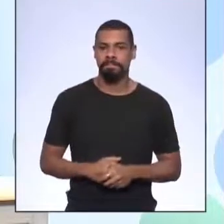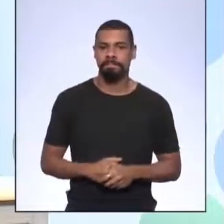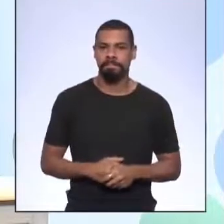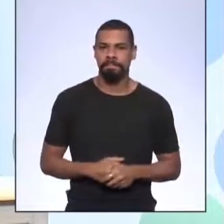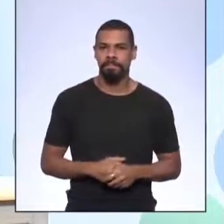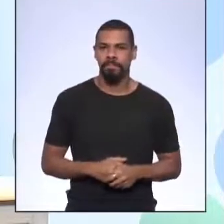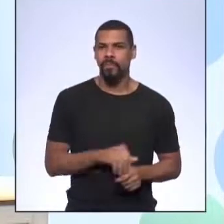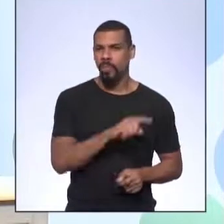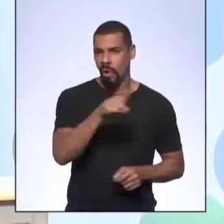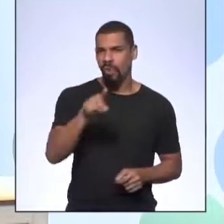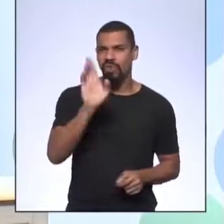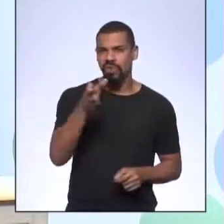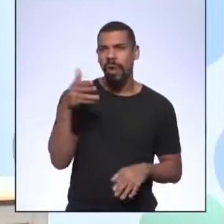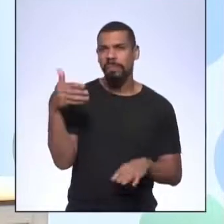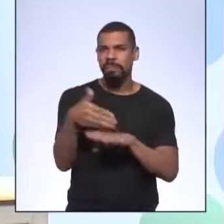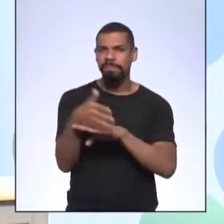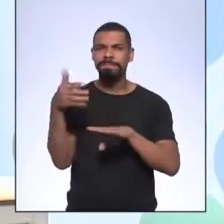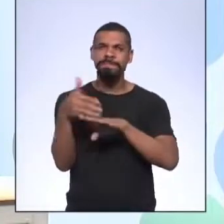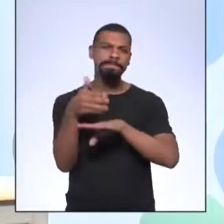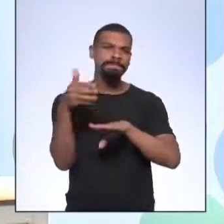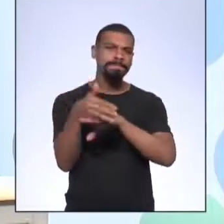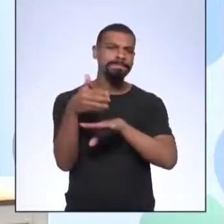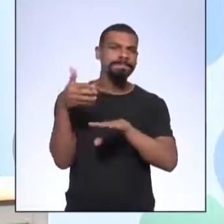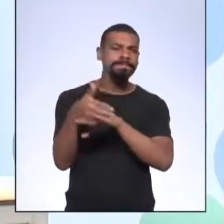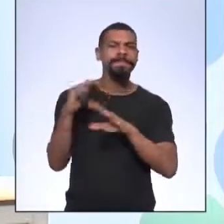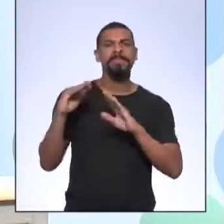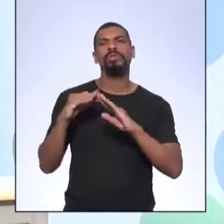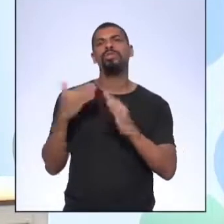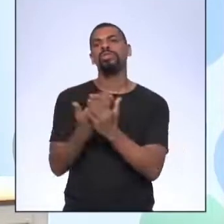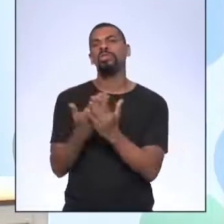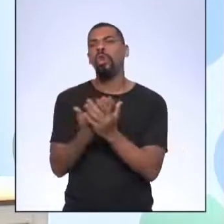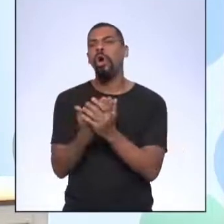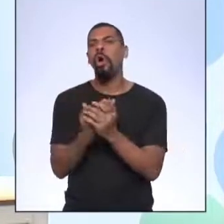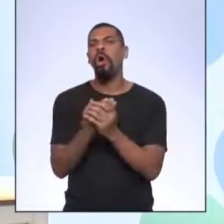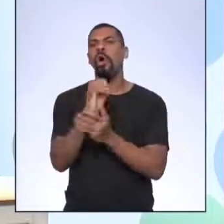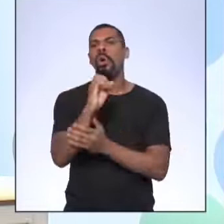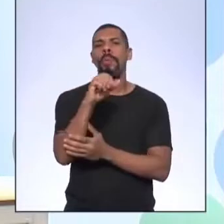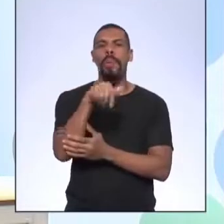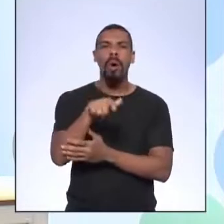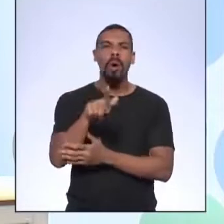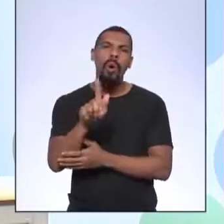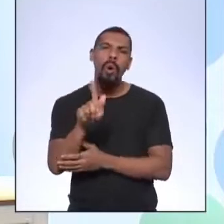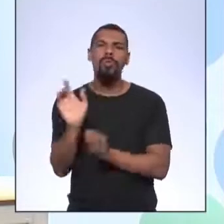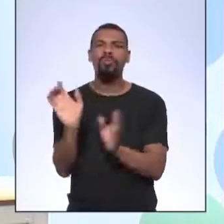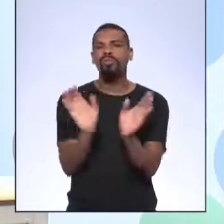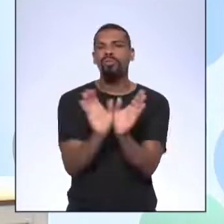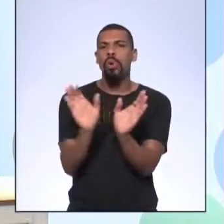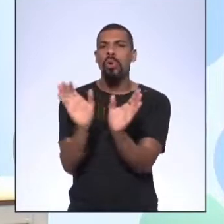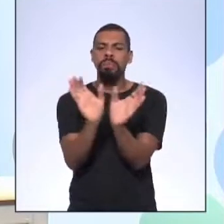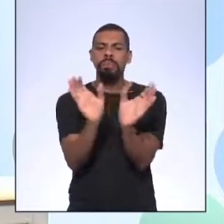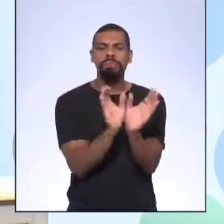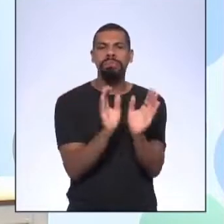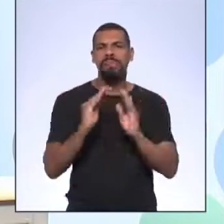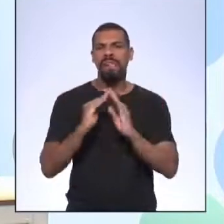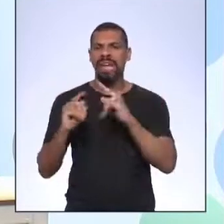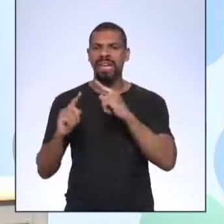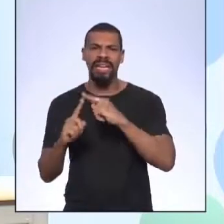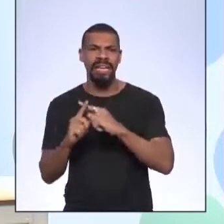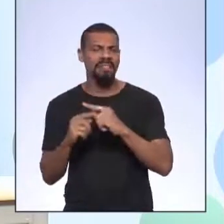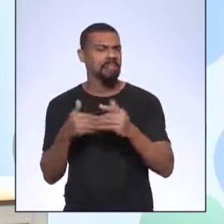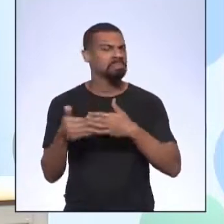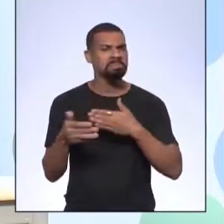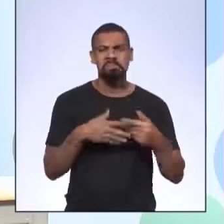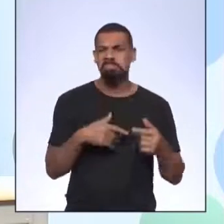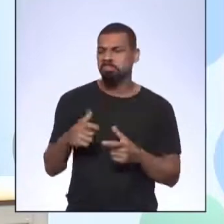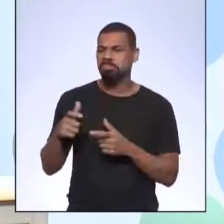você já participaram aí na escola de vocês o ou em alguma ong em algum grupo que Vocês participam na igreja em